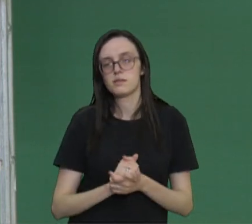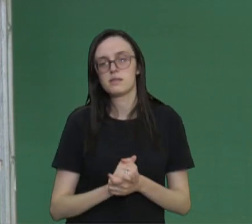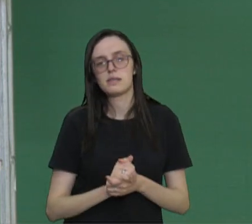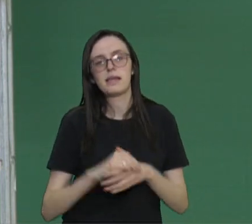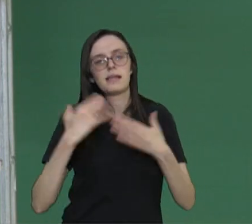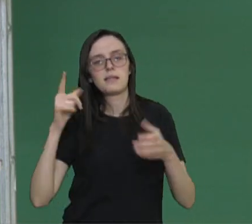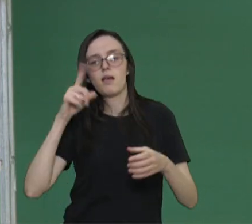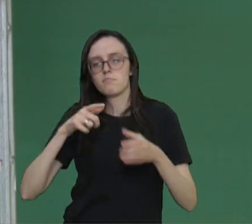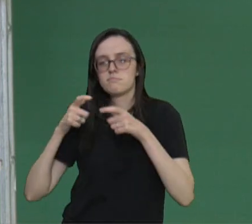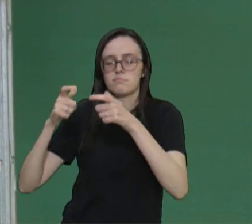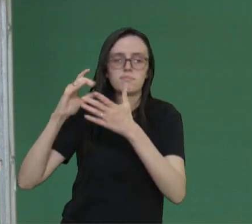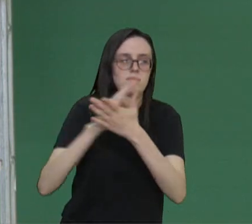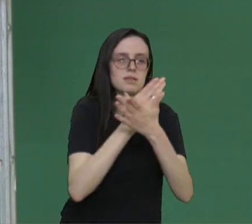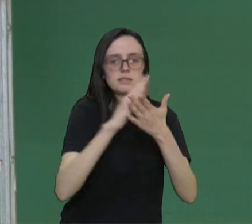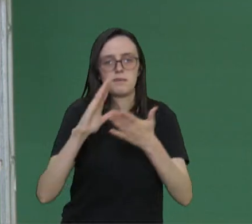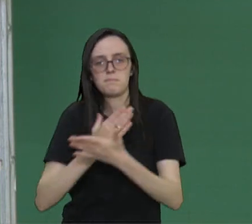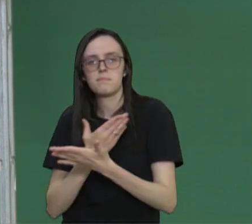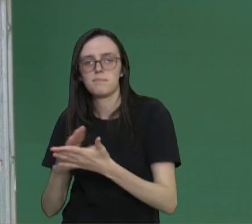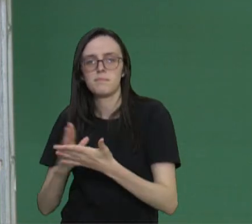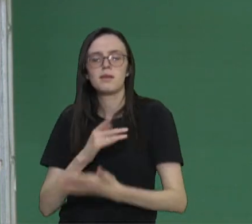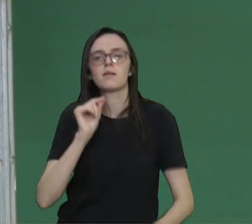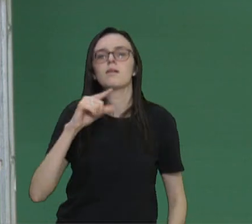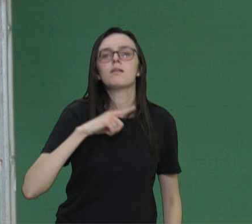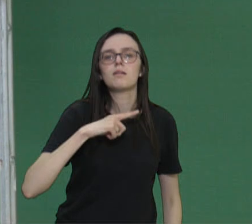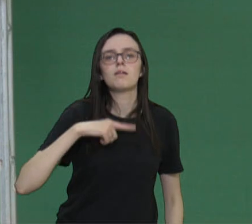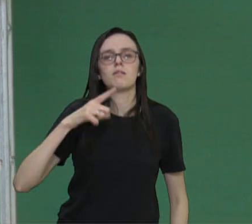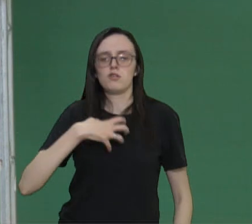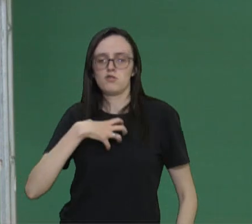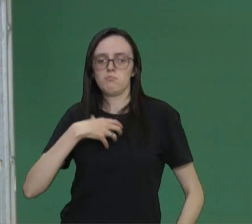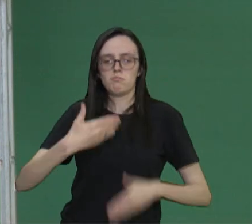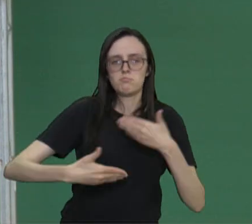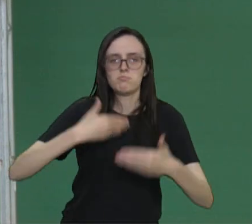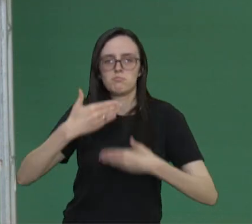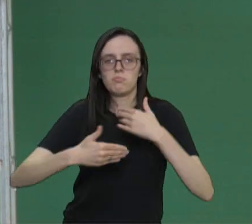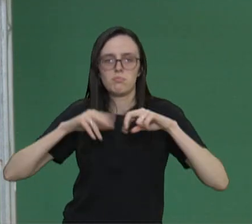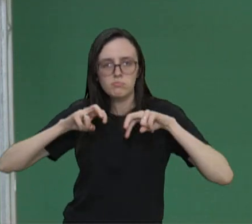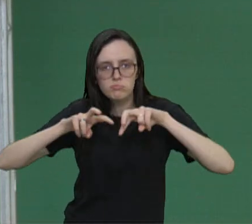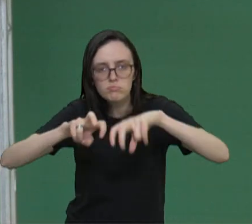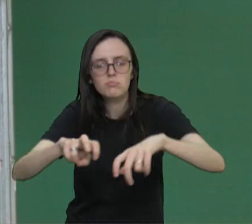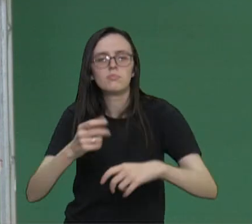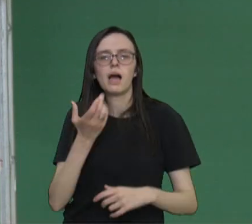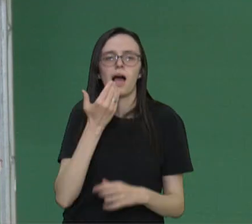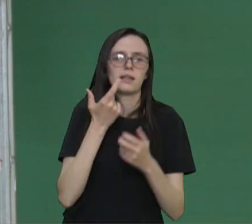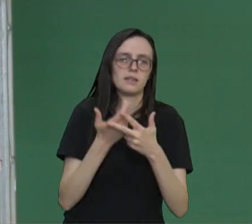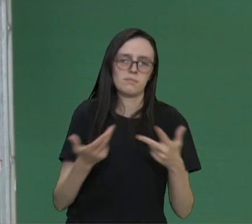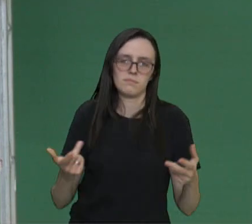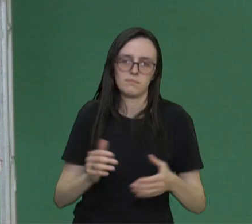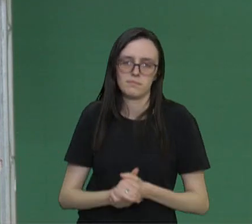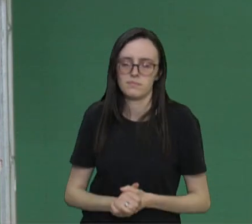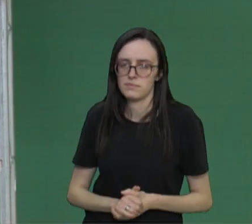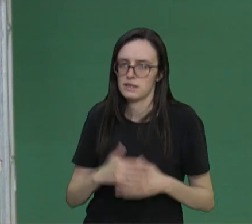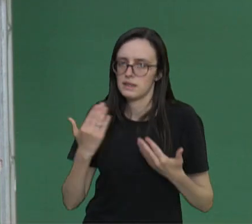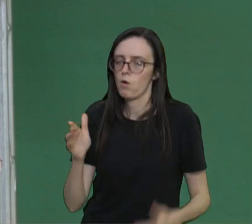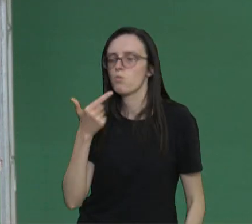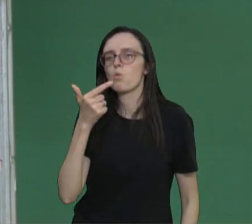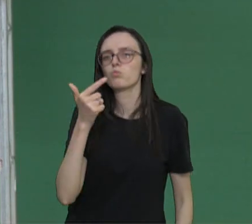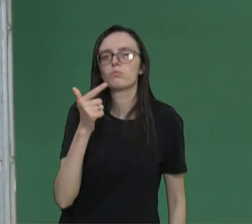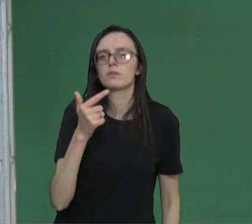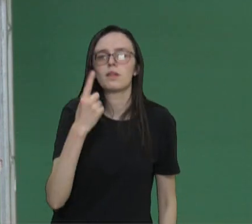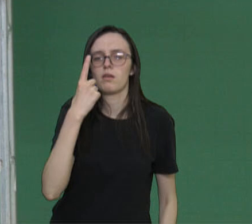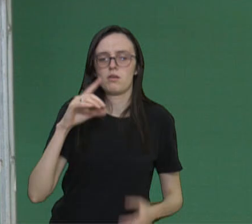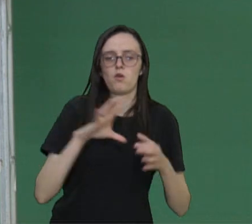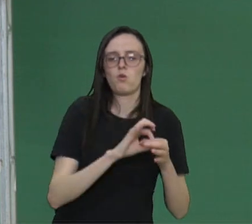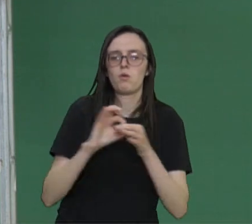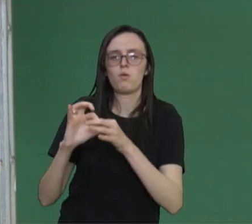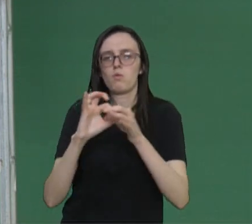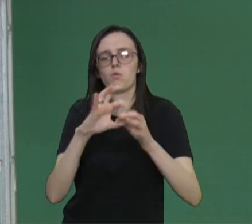eram núcleos isolados, né? Que tinham lá a sua dinâmica de exploração, de alimentação. Então eles não tinham uma